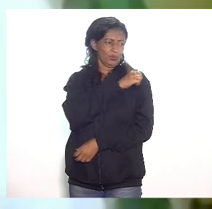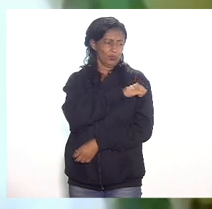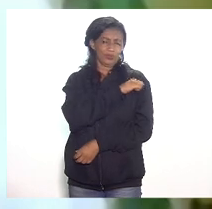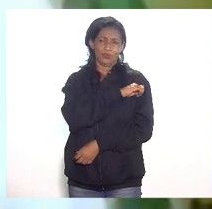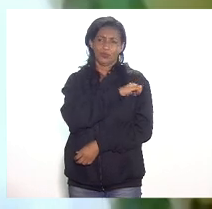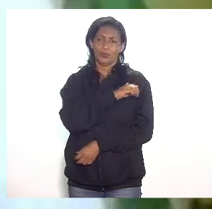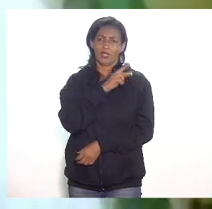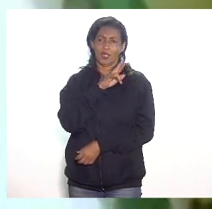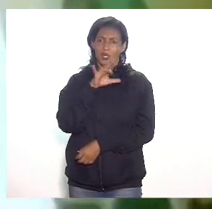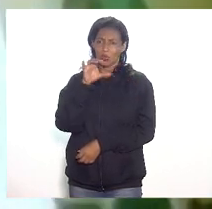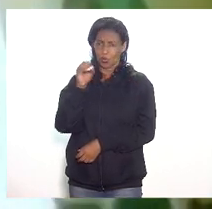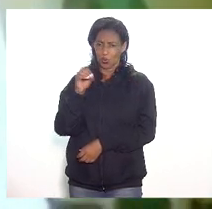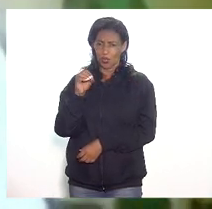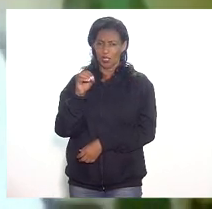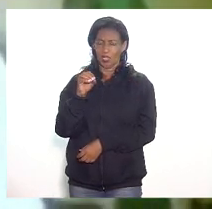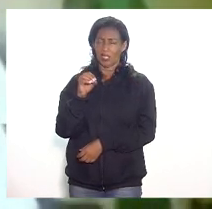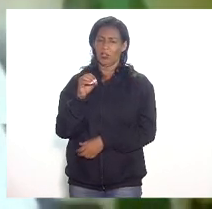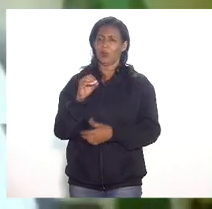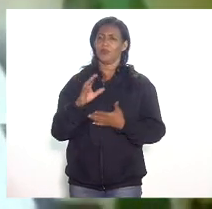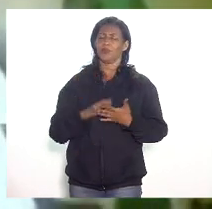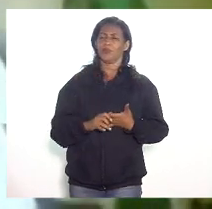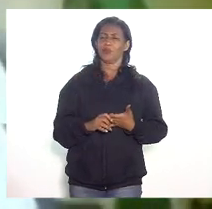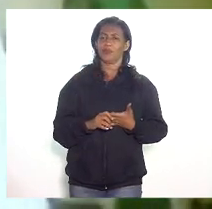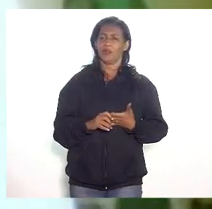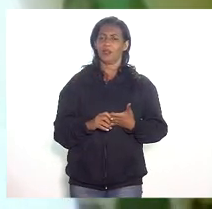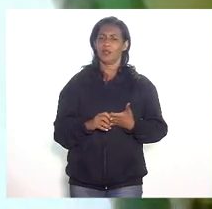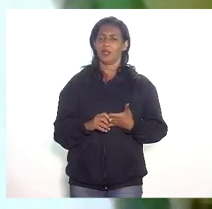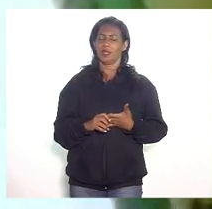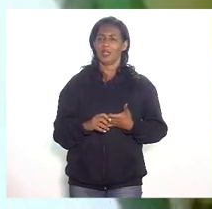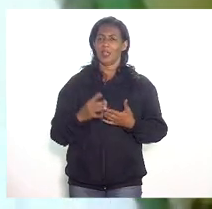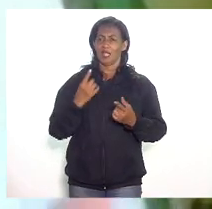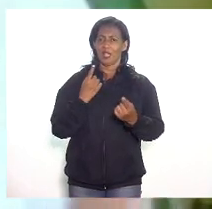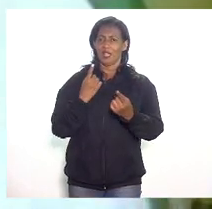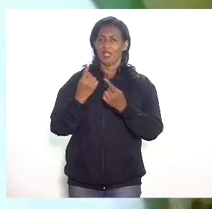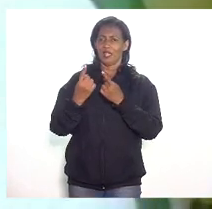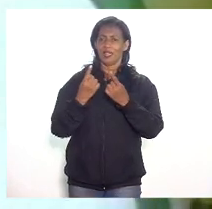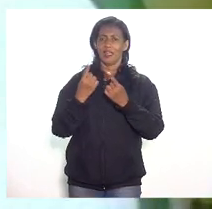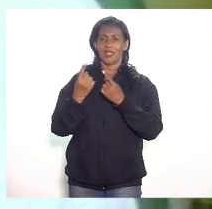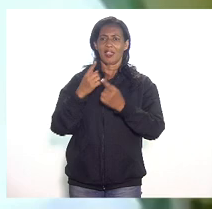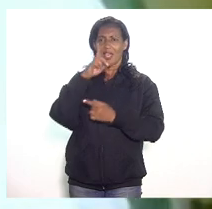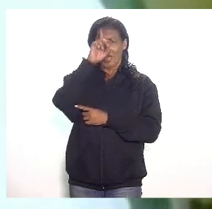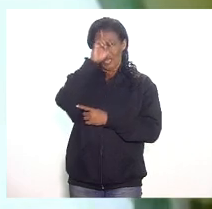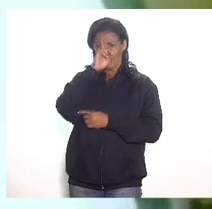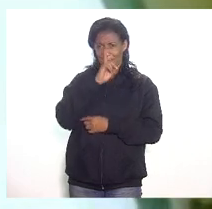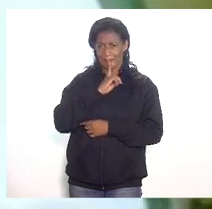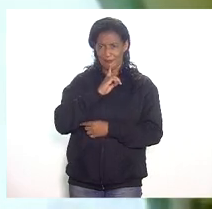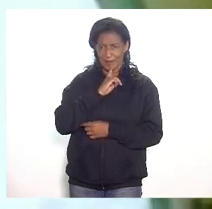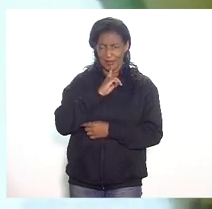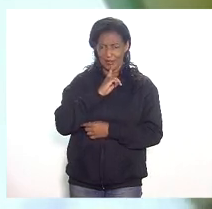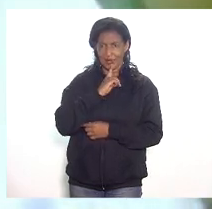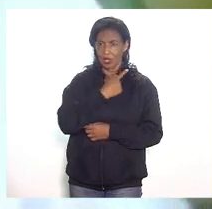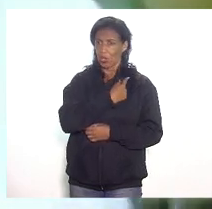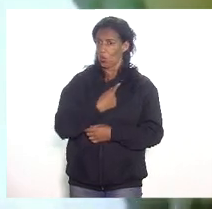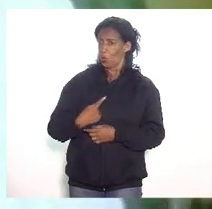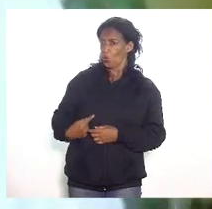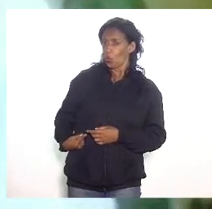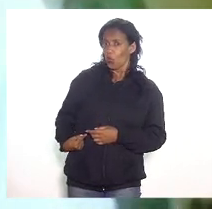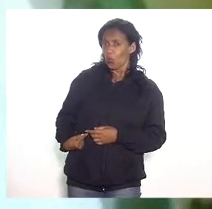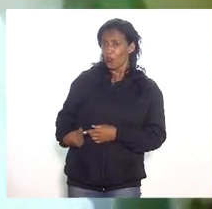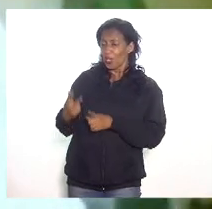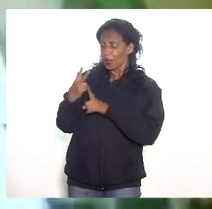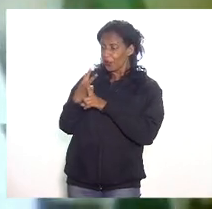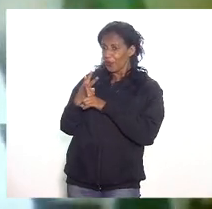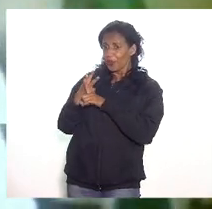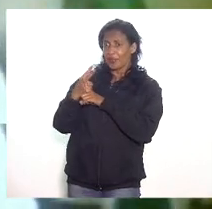houve um imbróde judicial tais como linha amarela pedágio. O governo anterior ganhou, acabou com pedágio. O